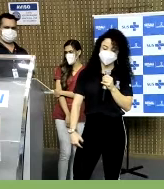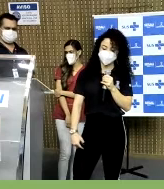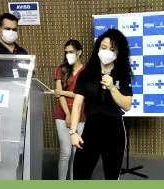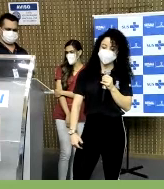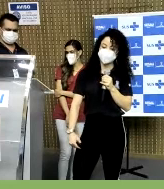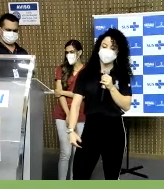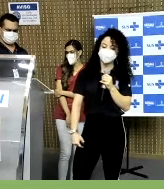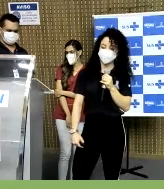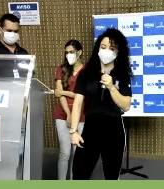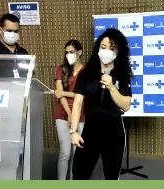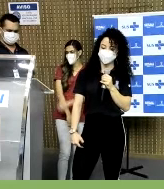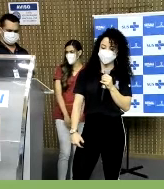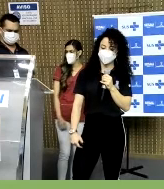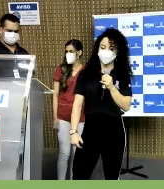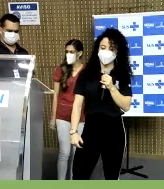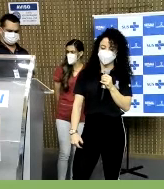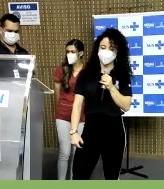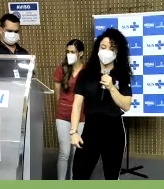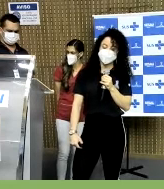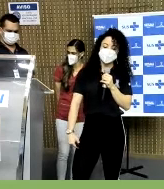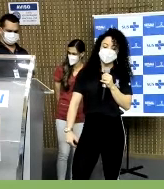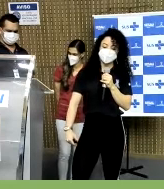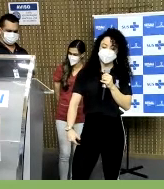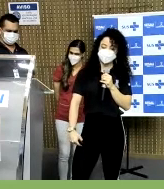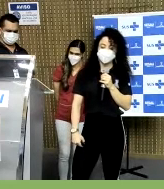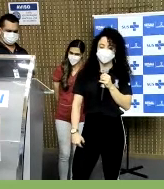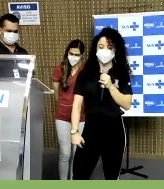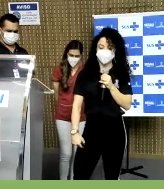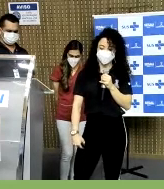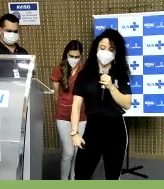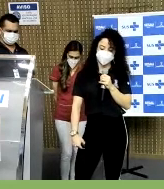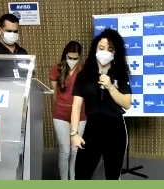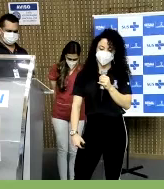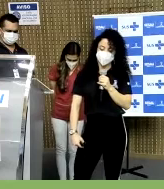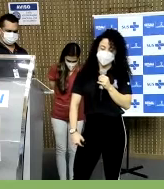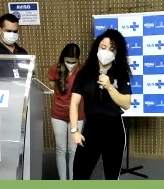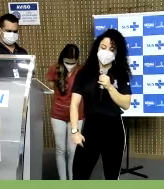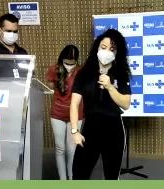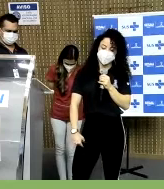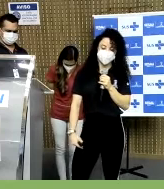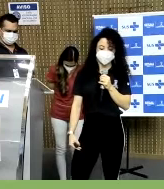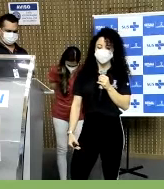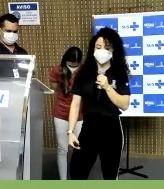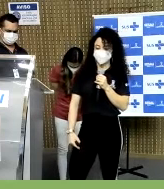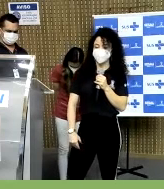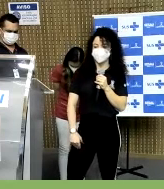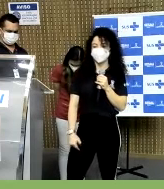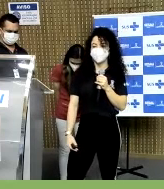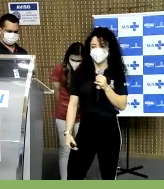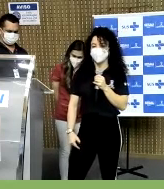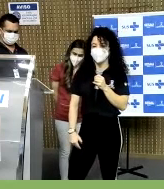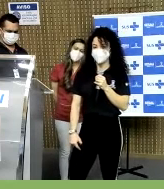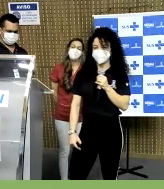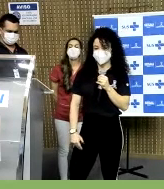4 pessoas, né? E em 2021, 3. Em relação ao tratamento prescrito, foi 100%, como